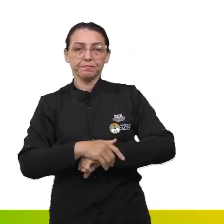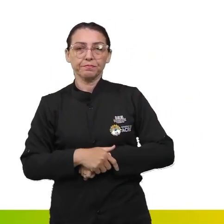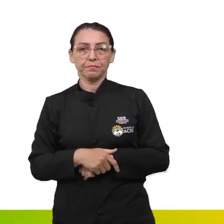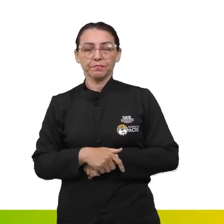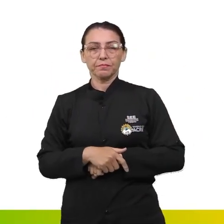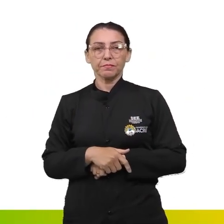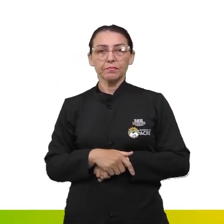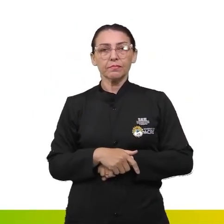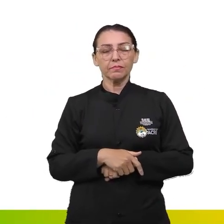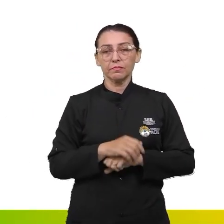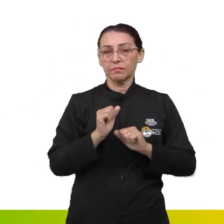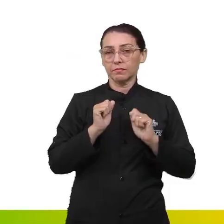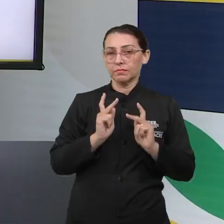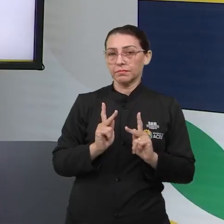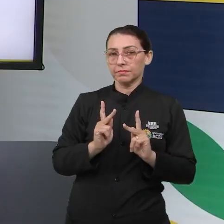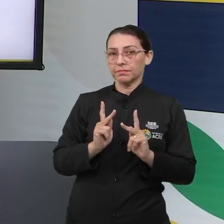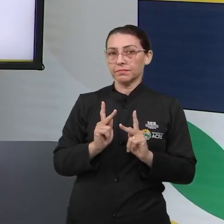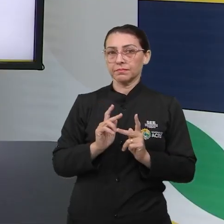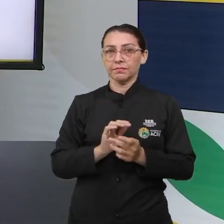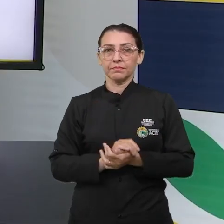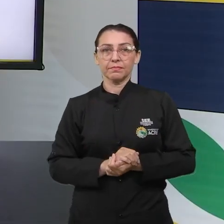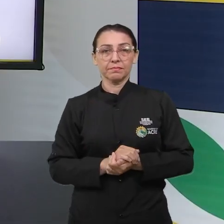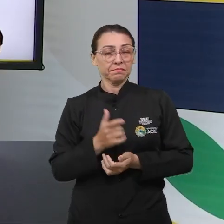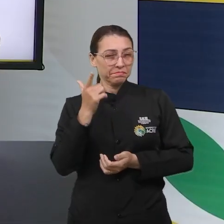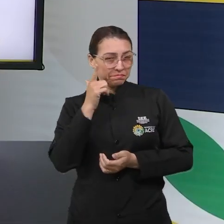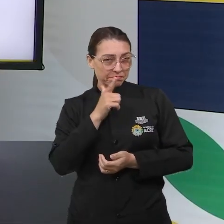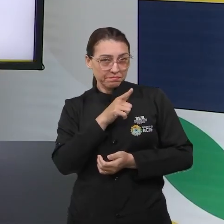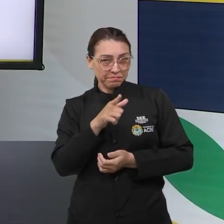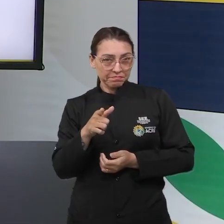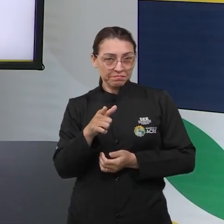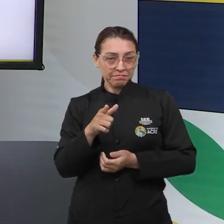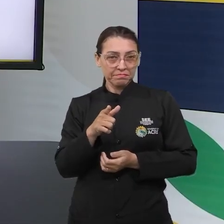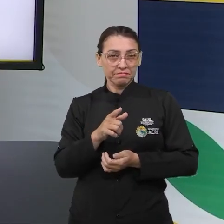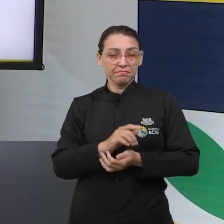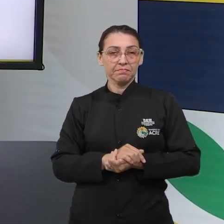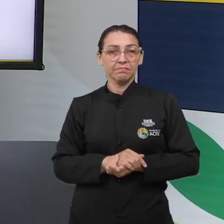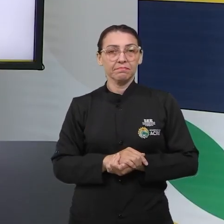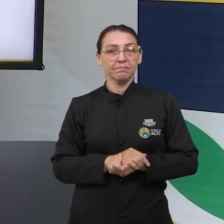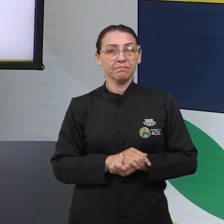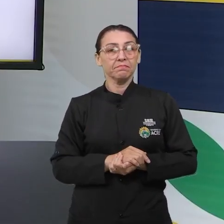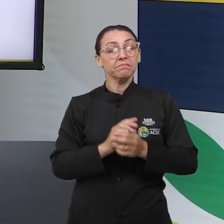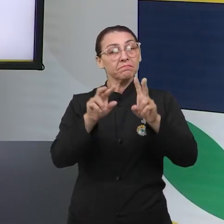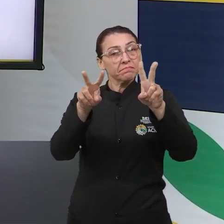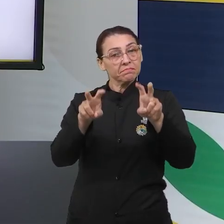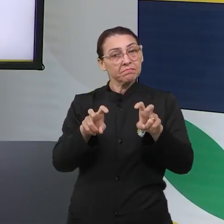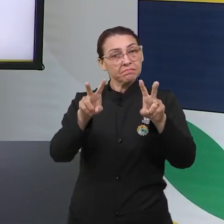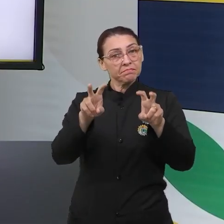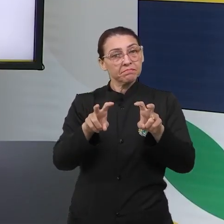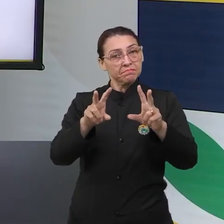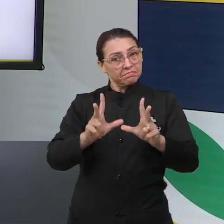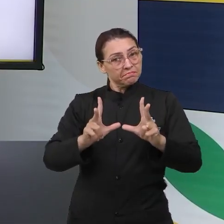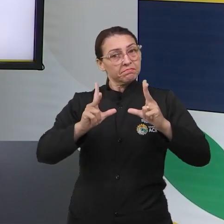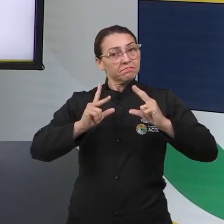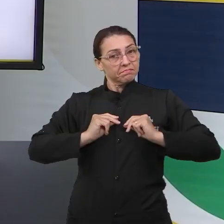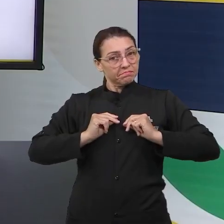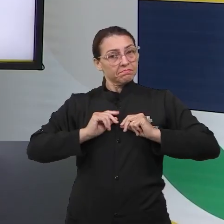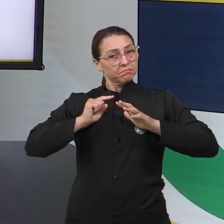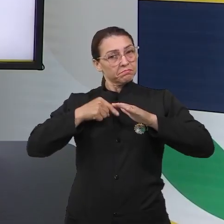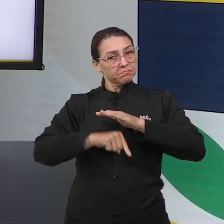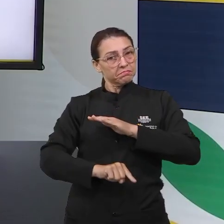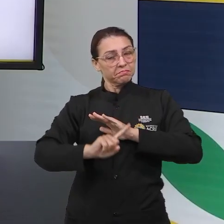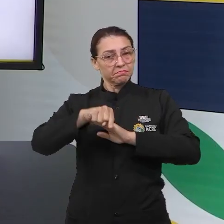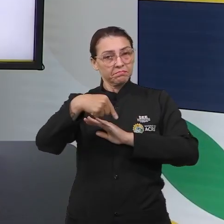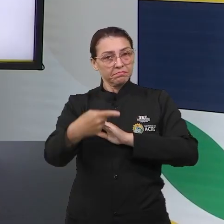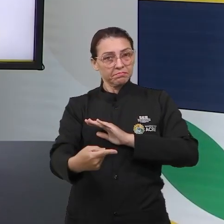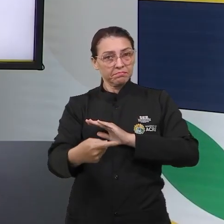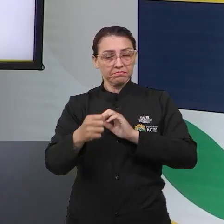hoje. Tudo bem? Estão conseguindo acompanhar direitinho aí? É um tema que merece muito aprofundamento depois,